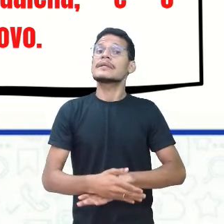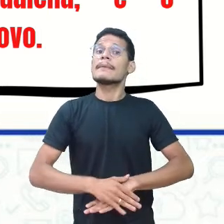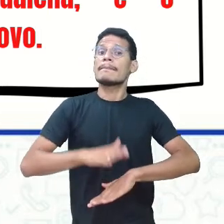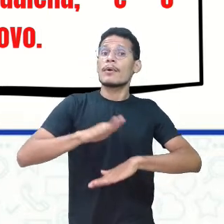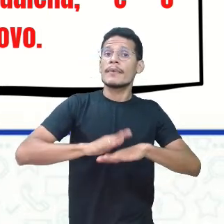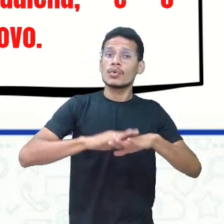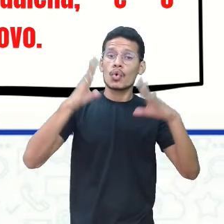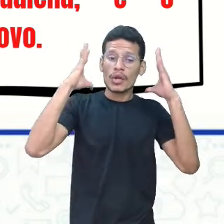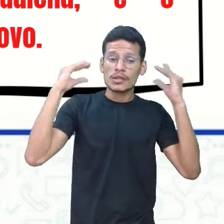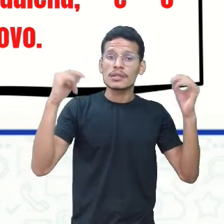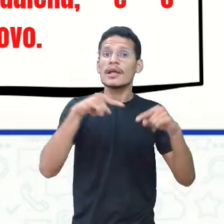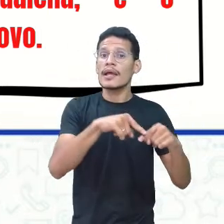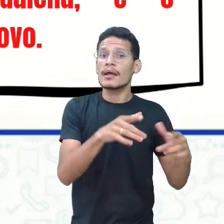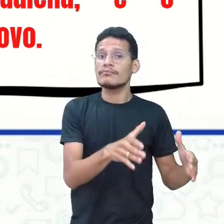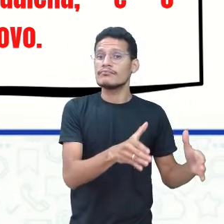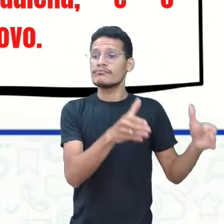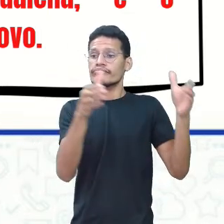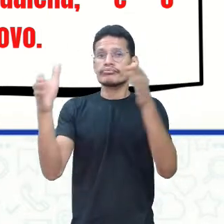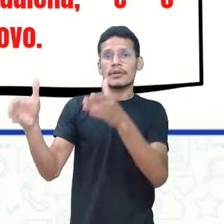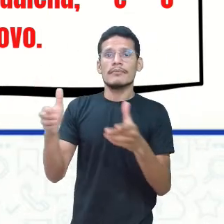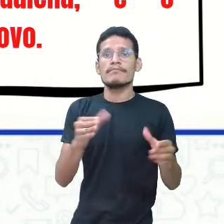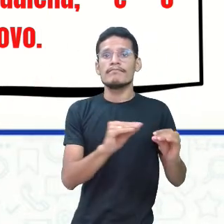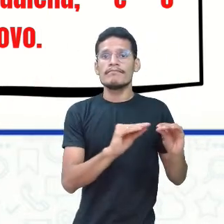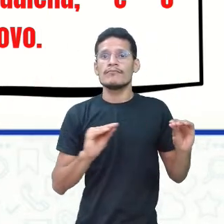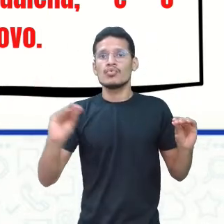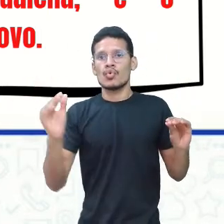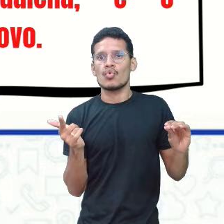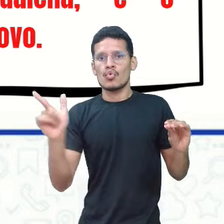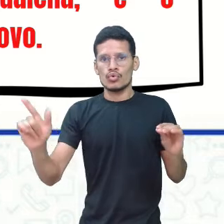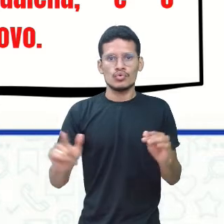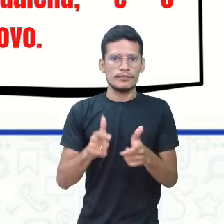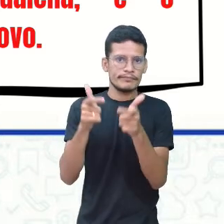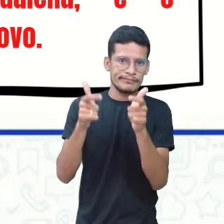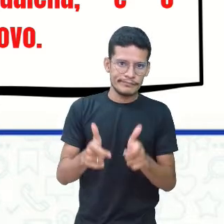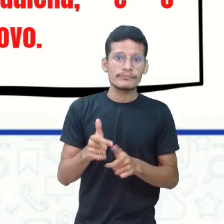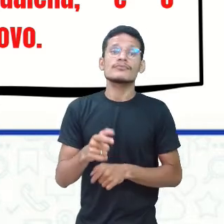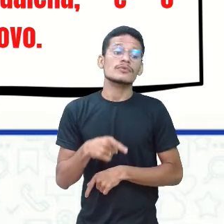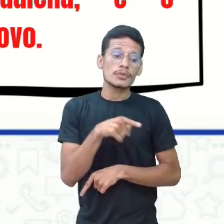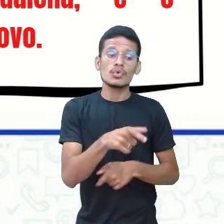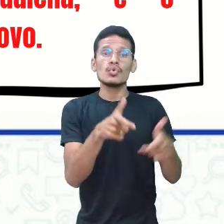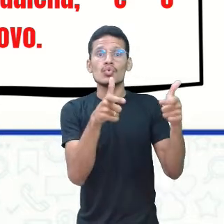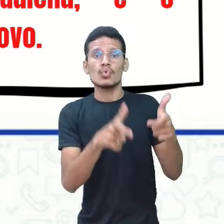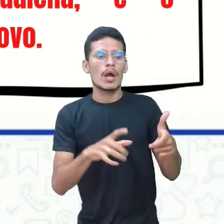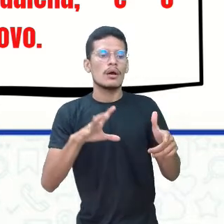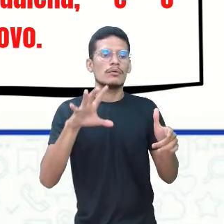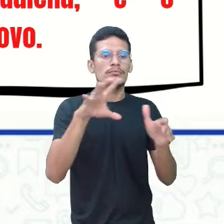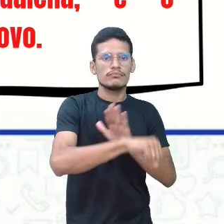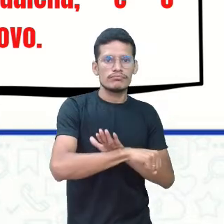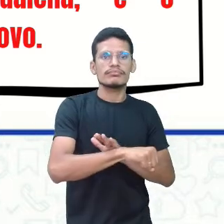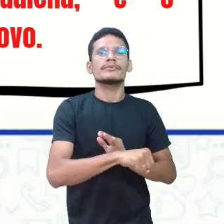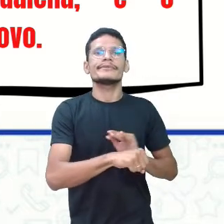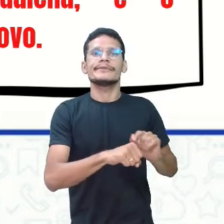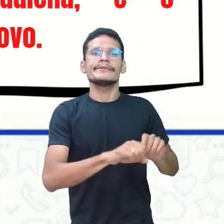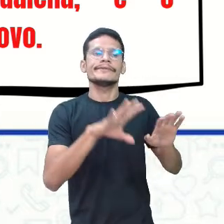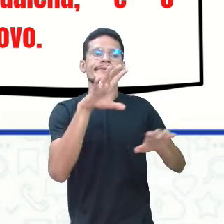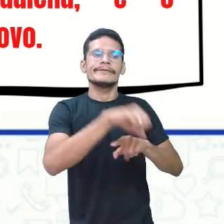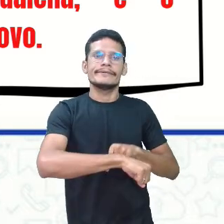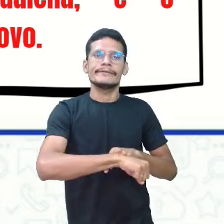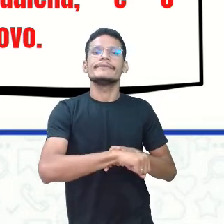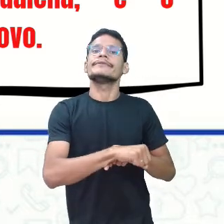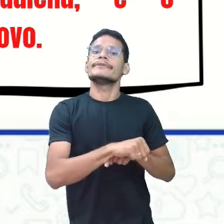teve que se retirar para um outro local. Então, como o forte foi tomado, eles construíram, certo,